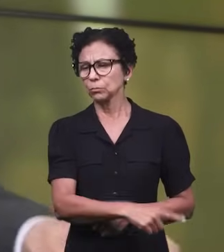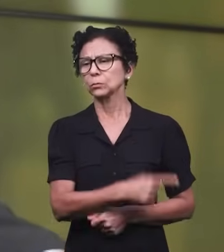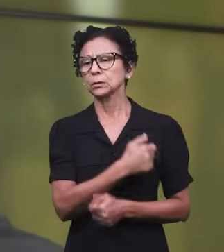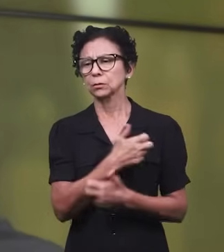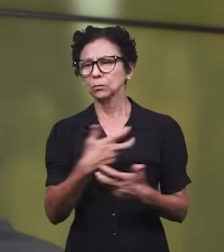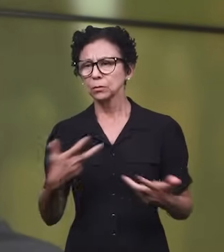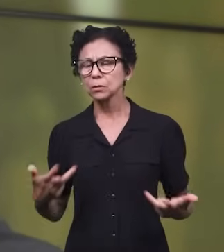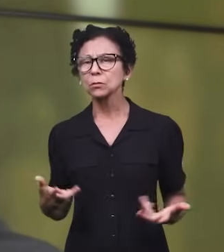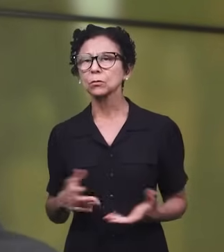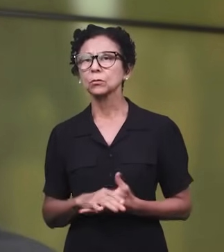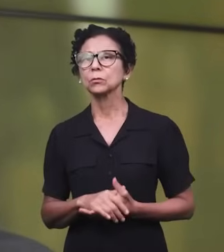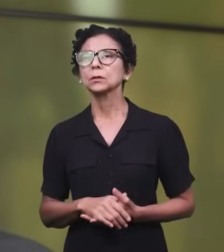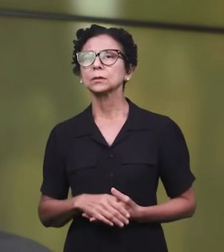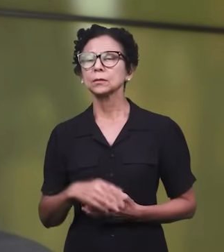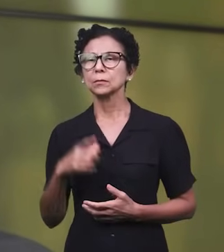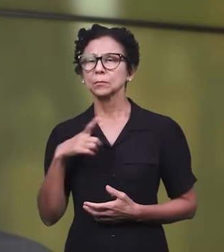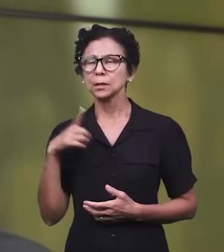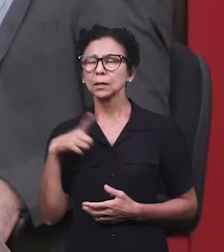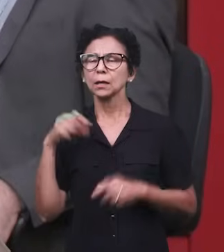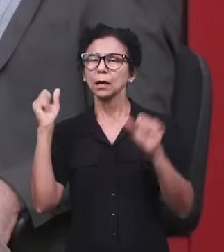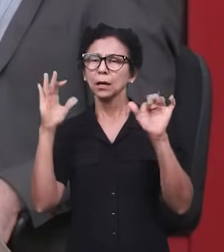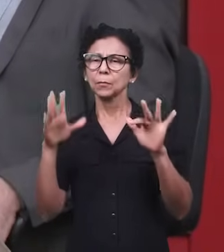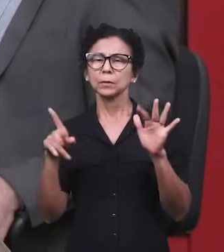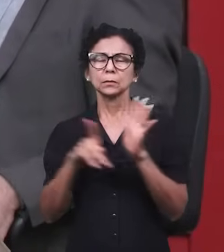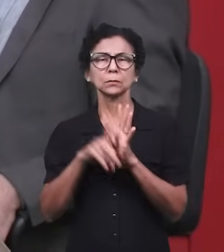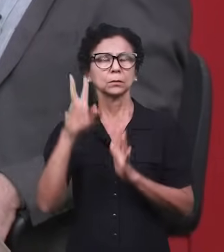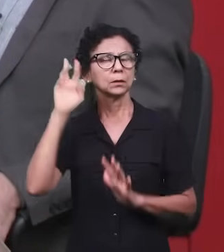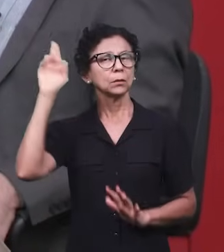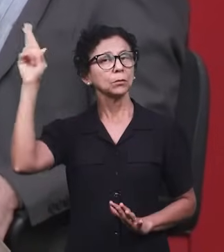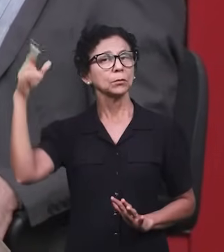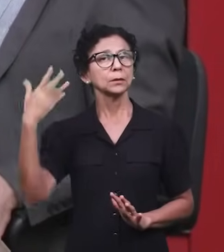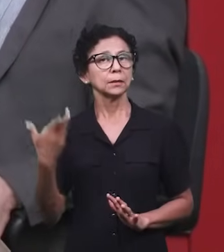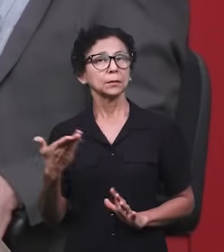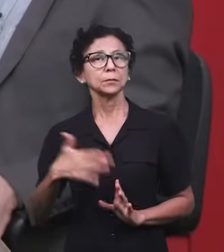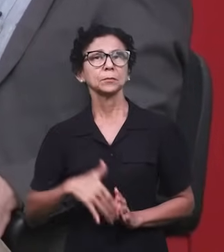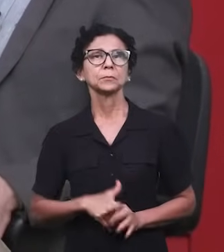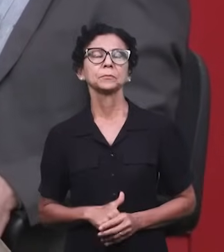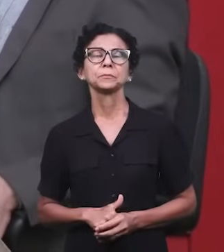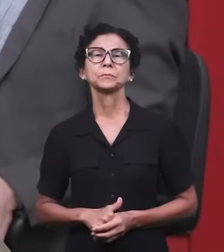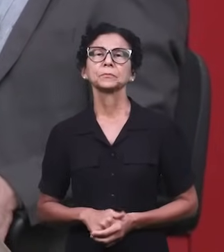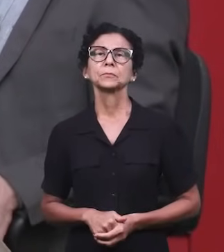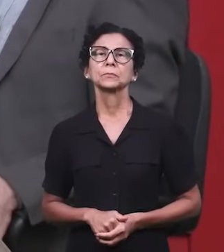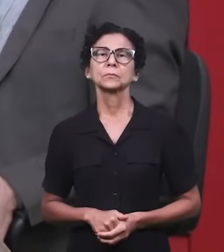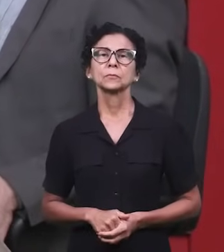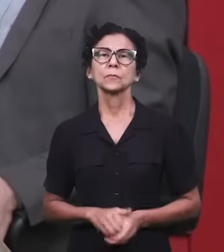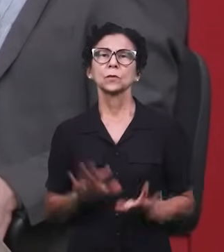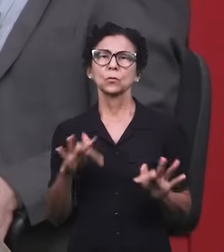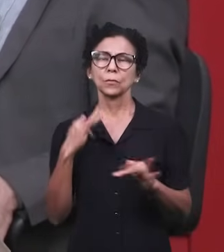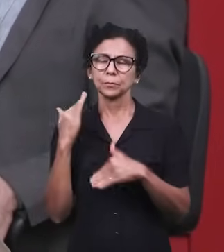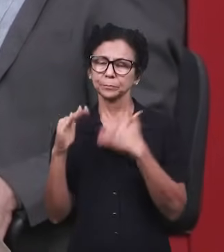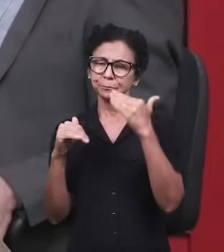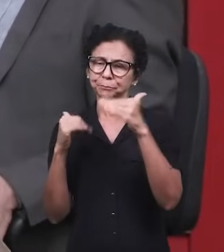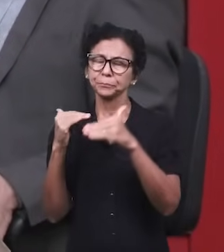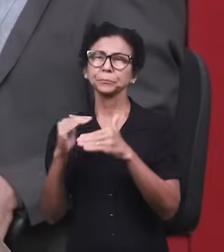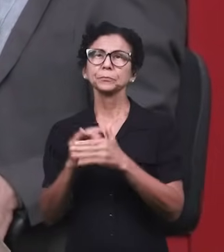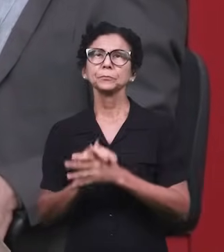ter um Samuel em casa. Ter um Samuel, isso é muito bom. E só um detalhe disso que o Marcelo está dizendo, assim, o texto que foi lido